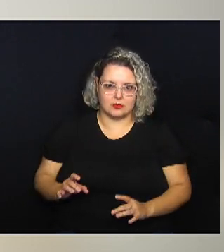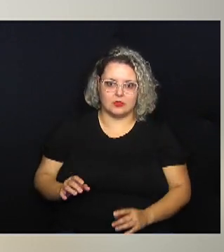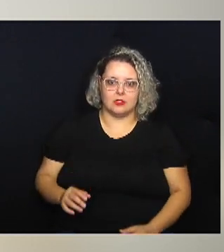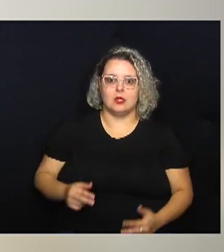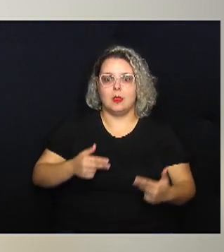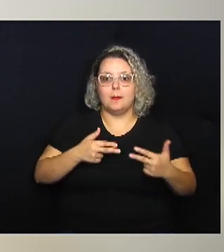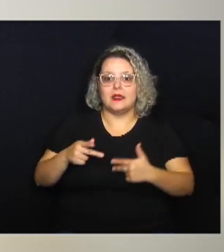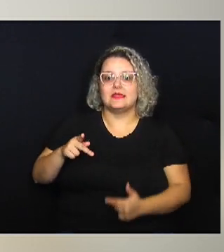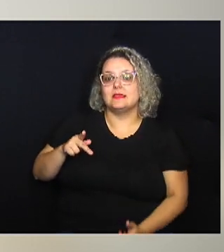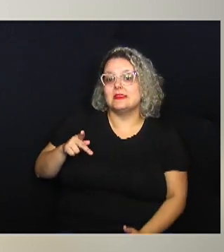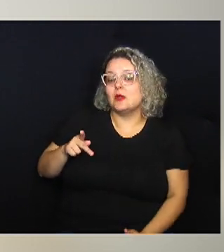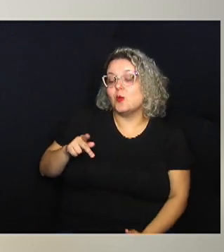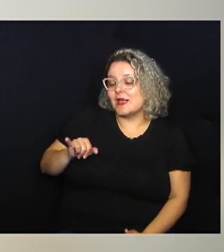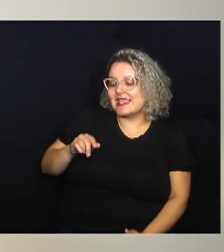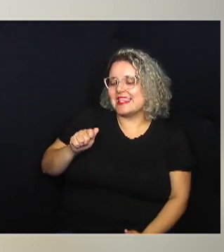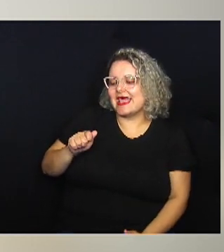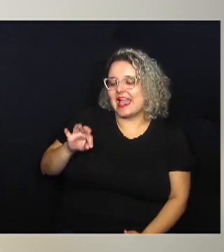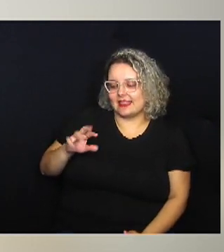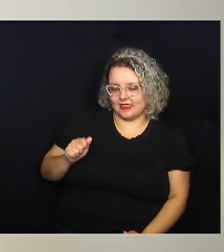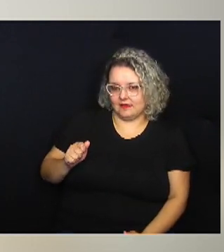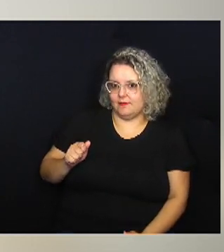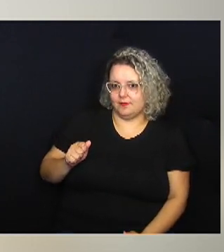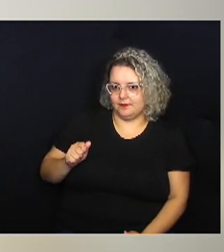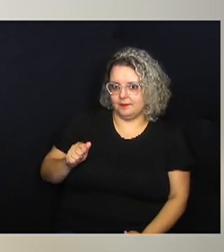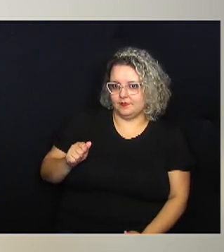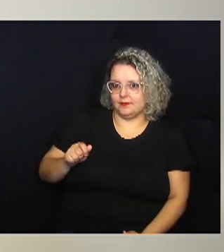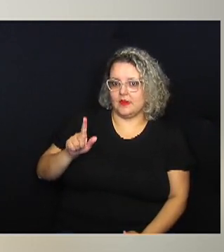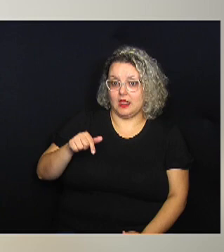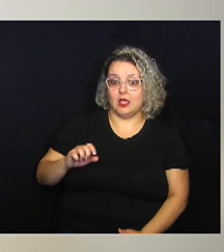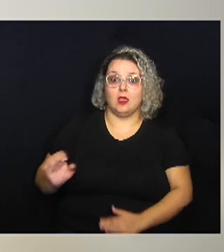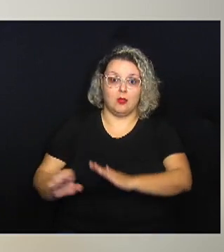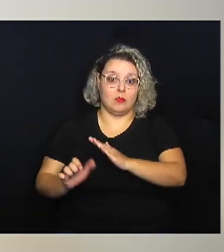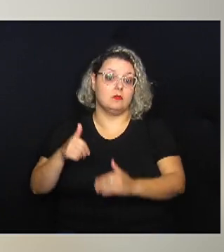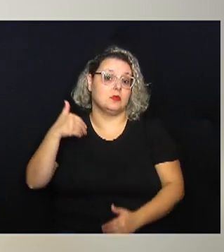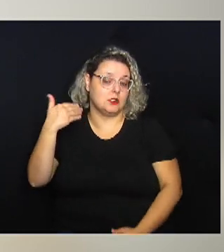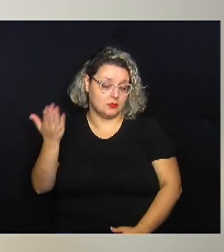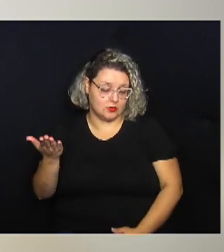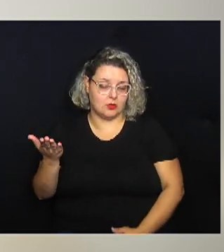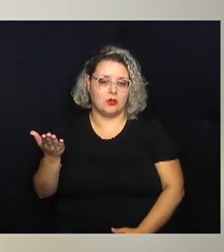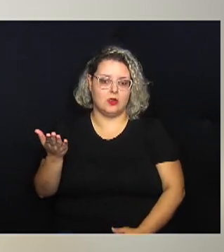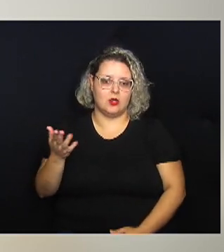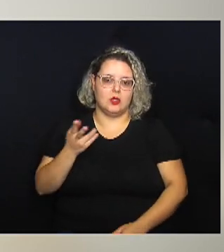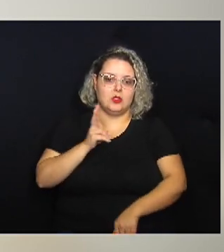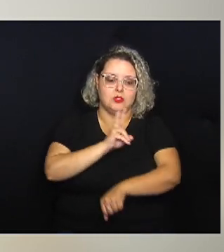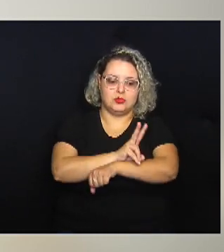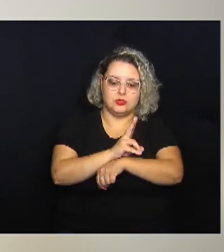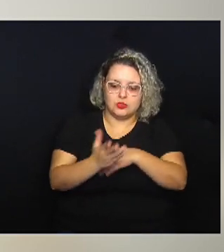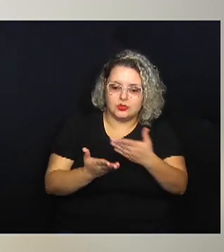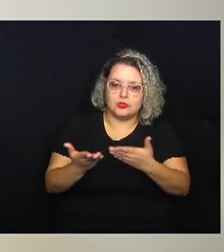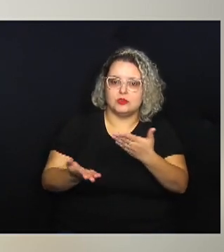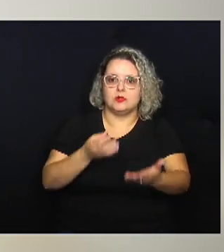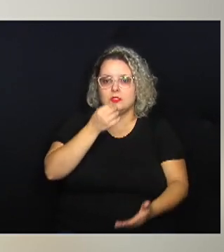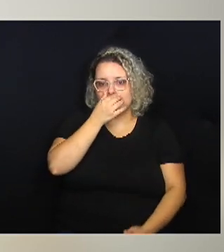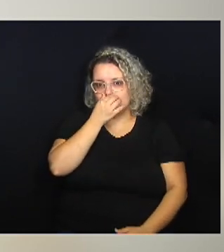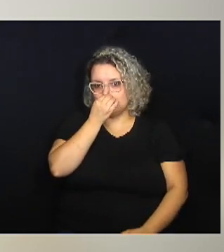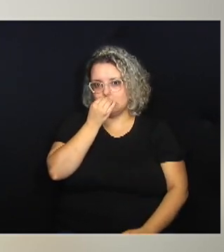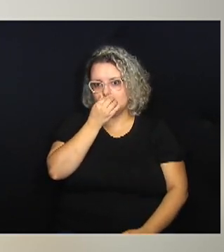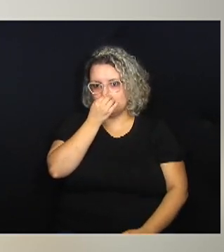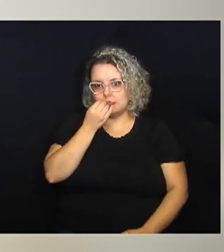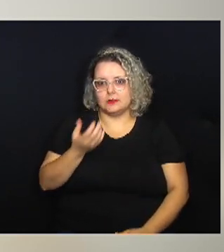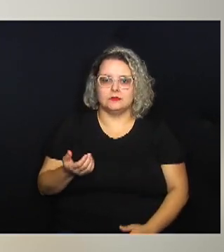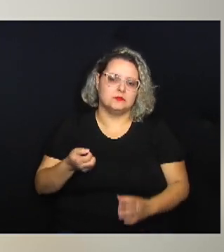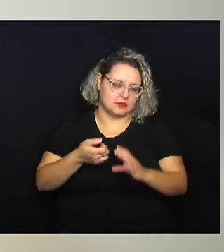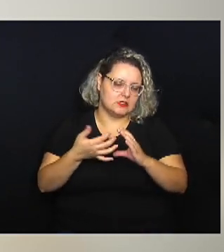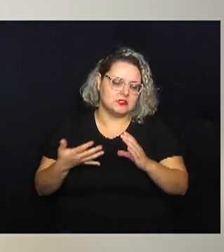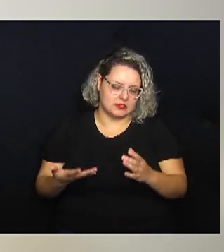Eta que é uma empresa internacional que cuida desses dessas